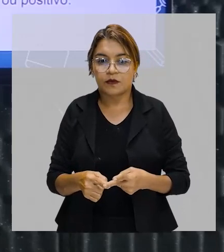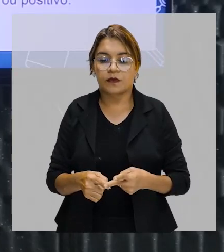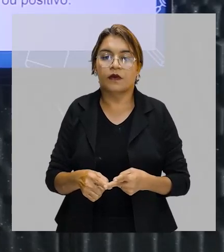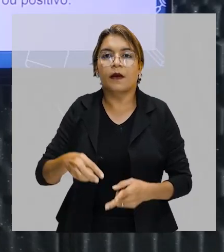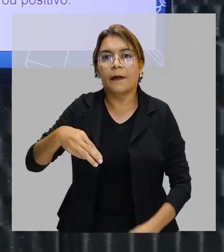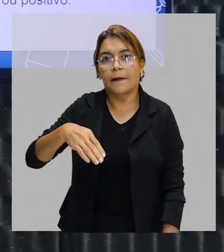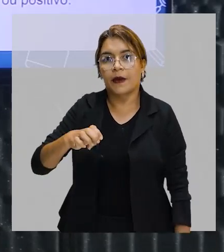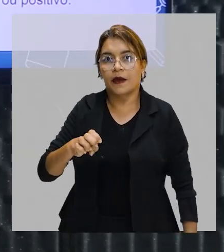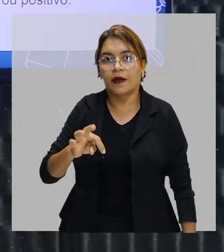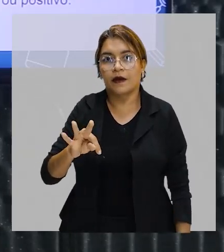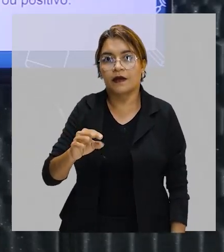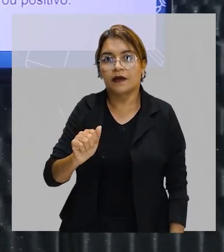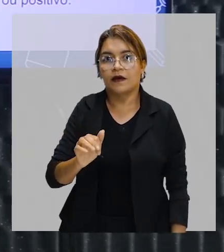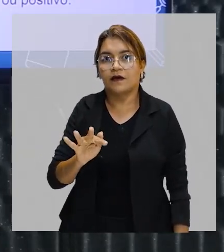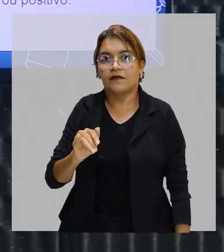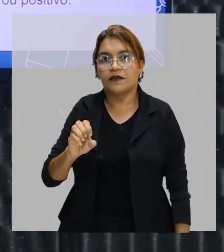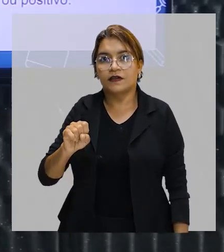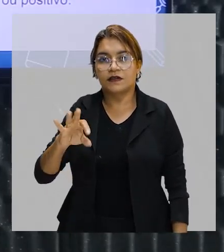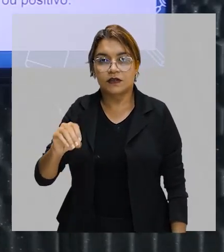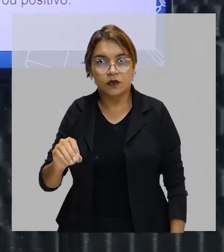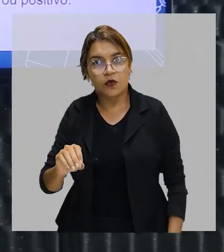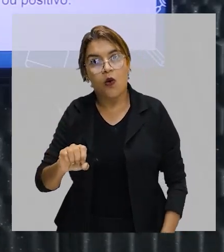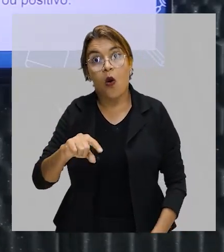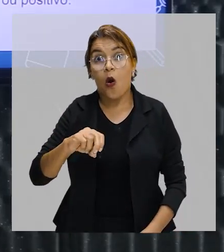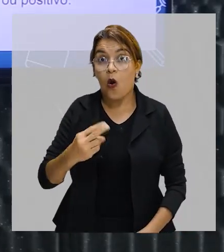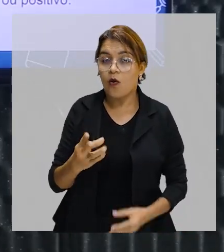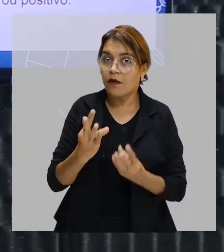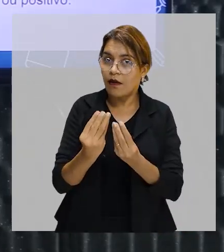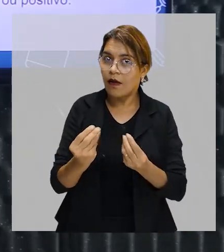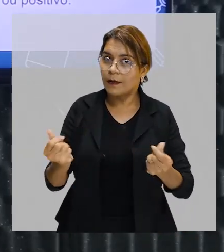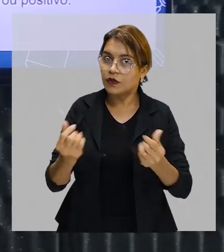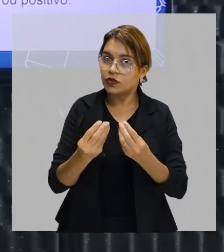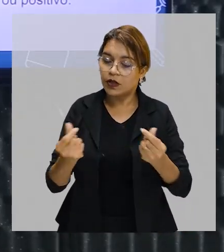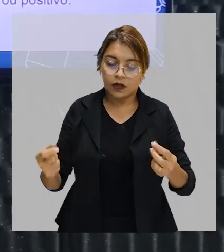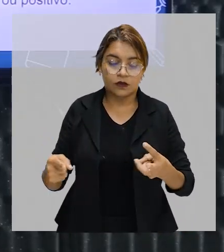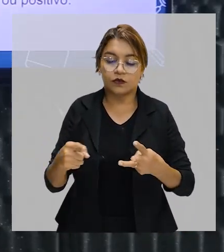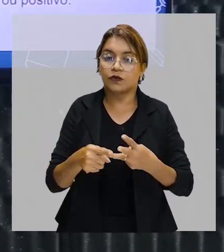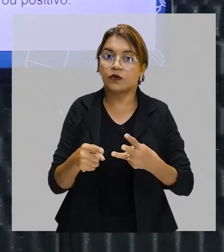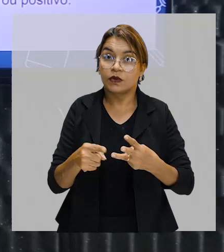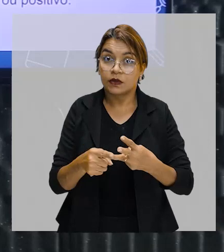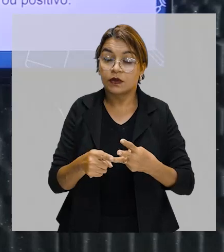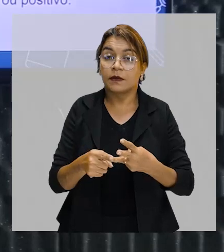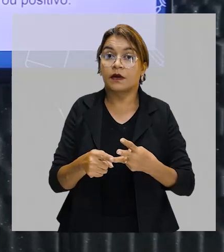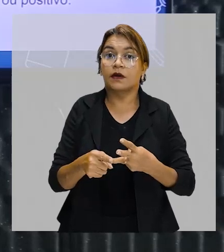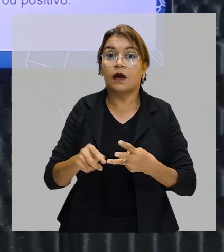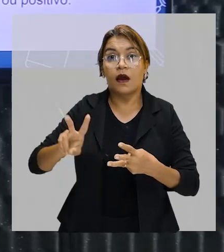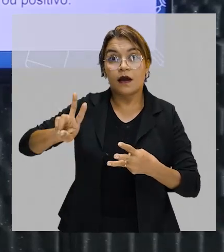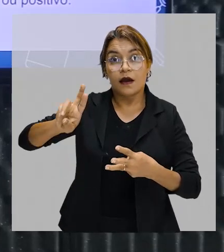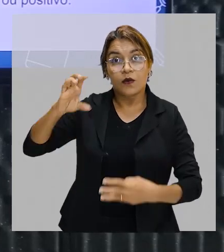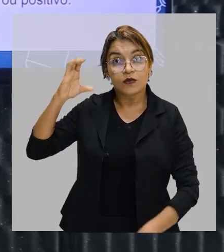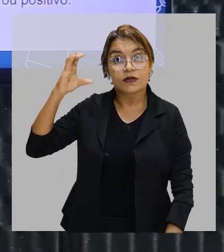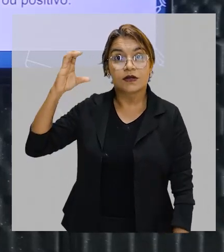metafísico, que também pode ser chamado de abstrato, e o estado científico, que também